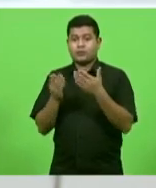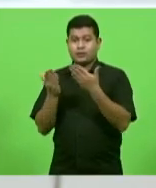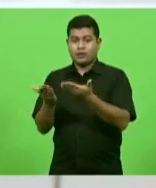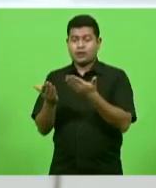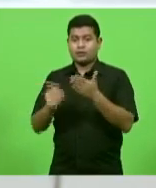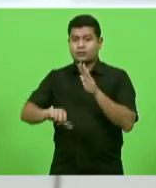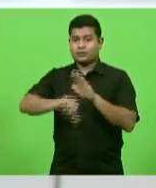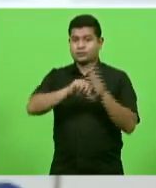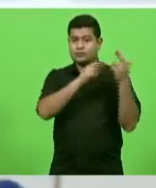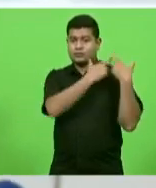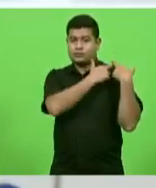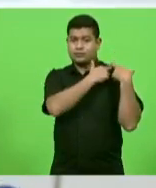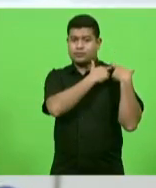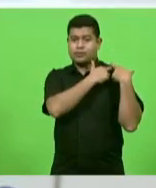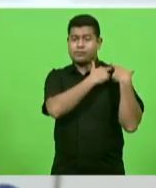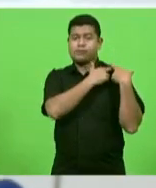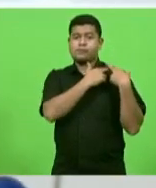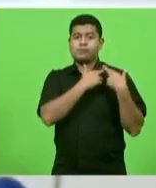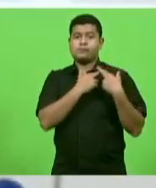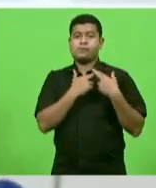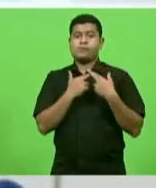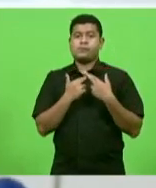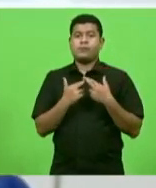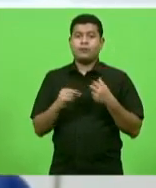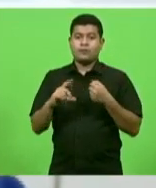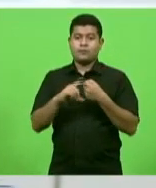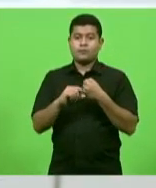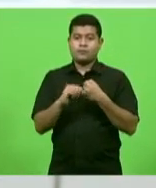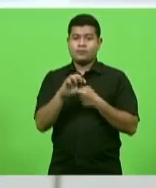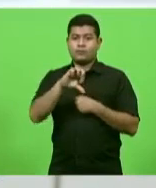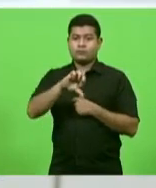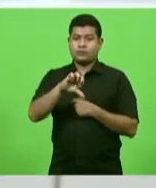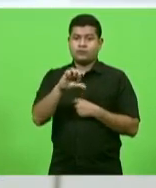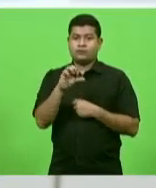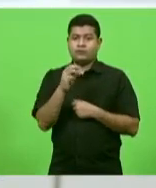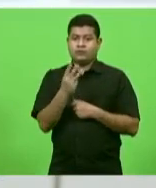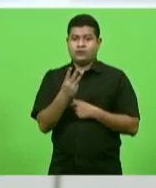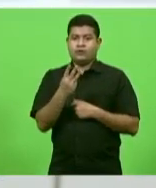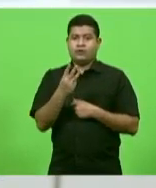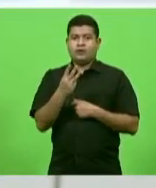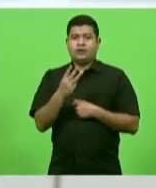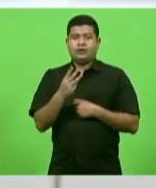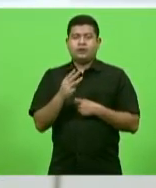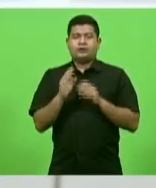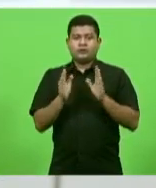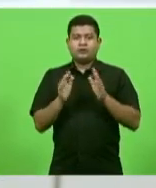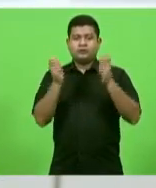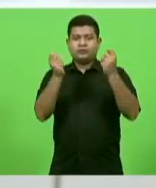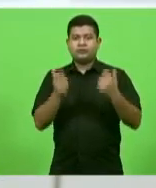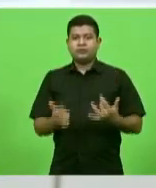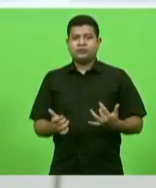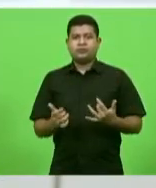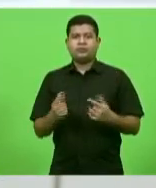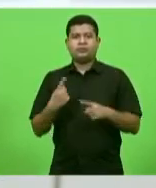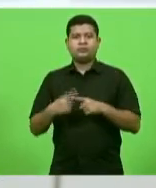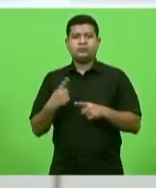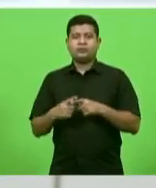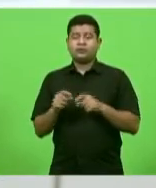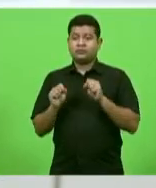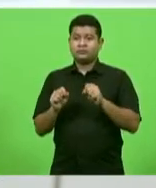crime de responsabilidade previsto no artigo 93 com chamado por ter supostamente